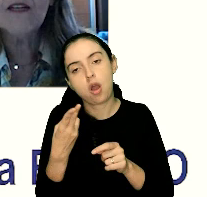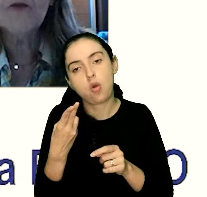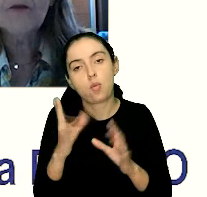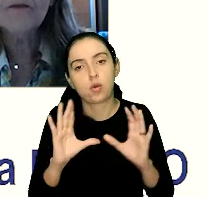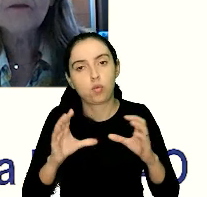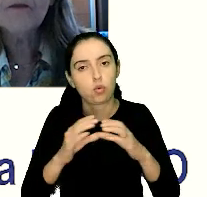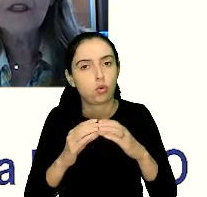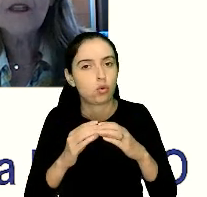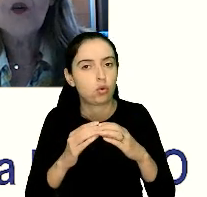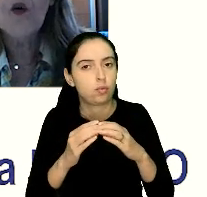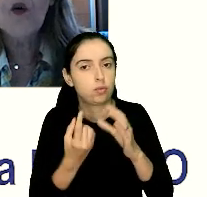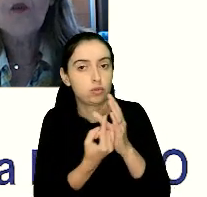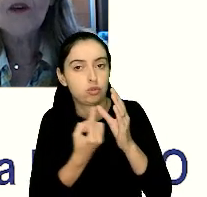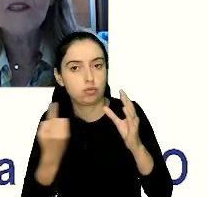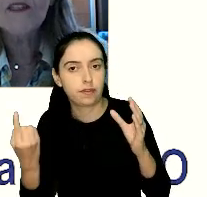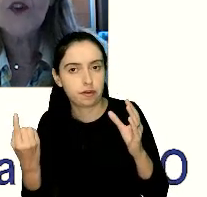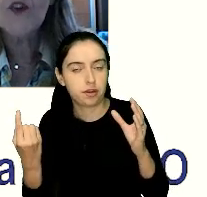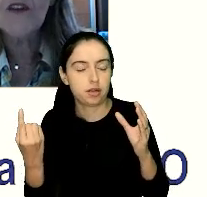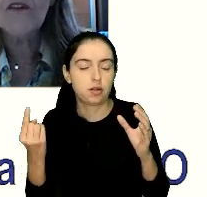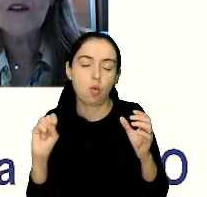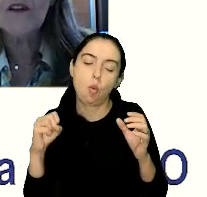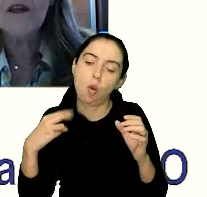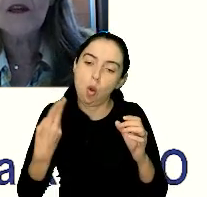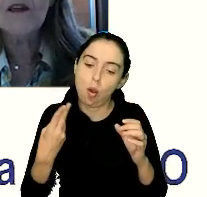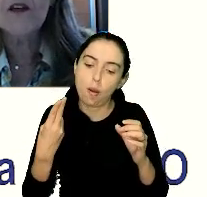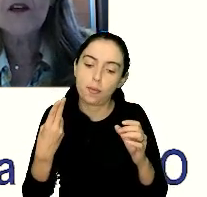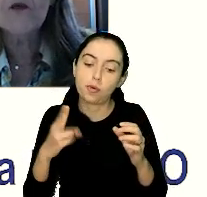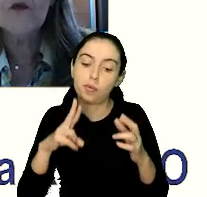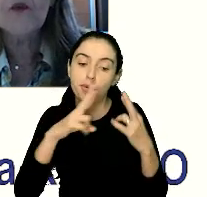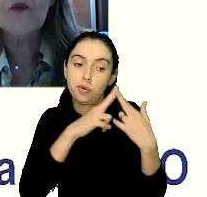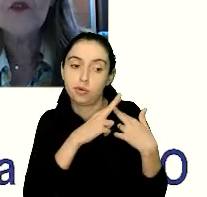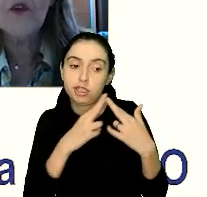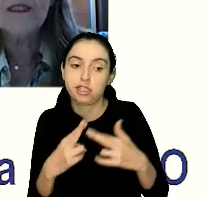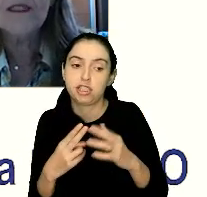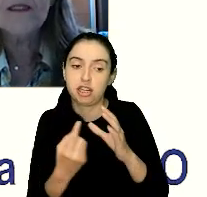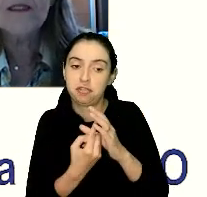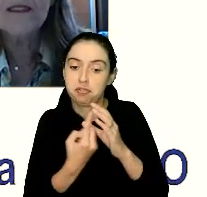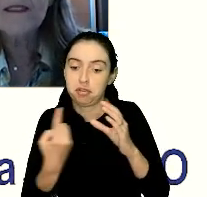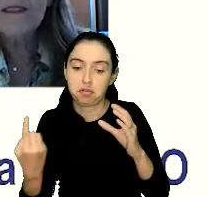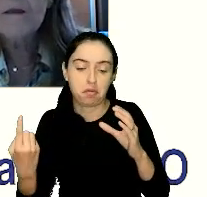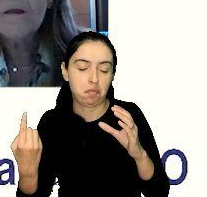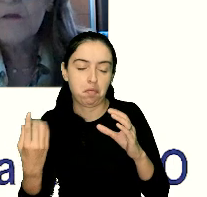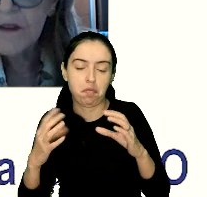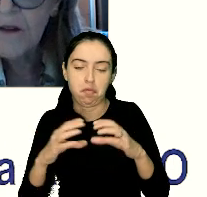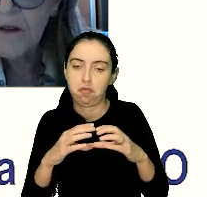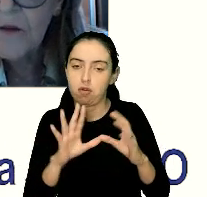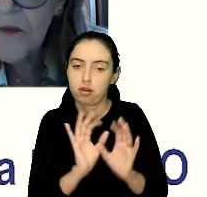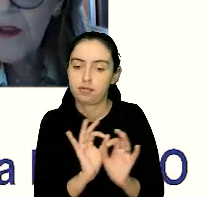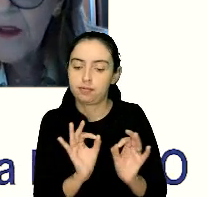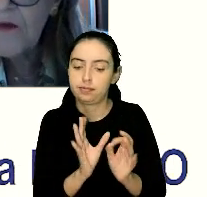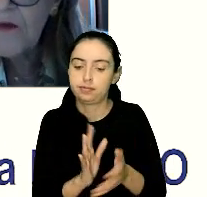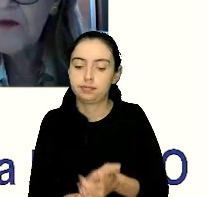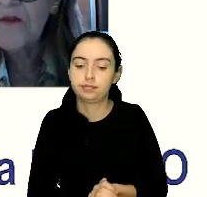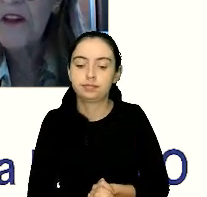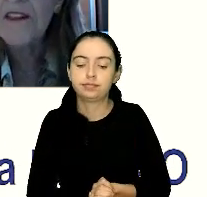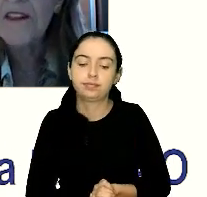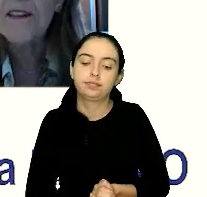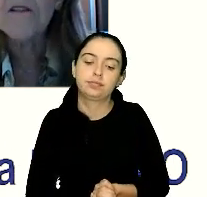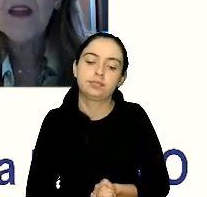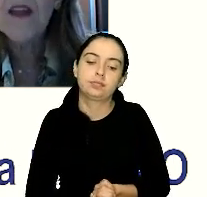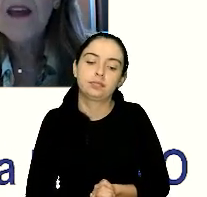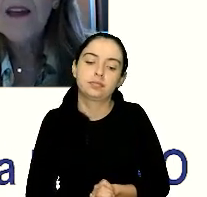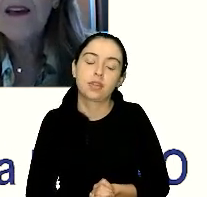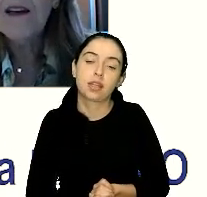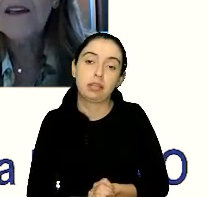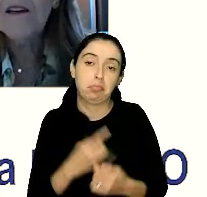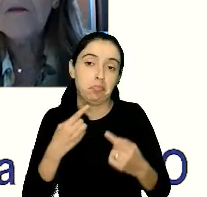está isolado, né? Ou pode ser o chefe também, que o grupo isola, né? Então, há controvérsias